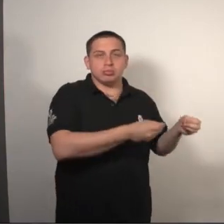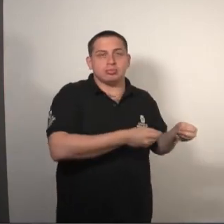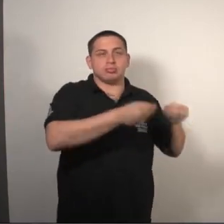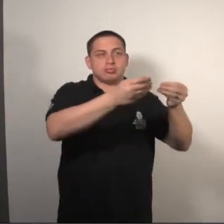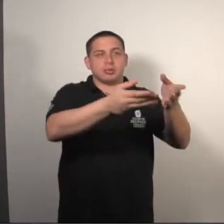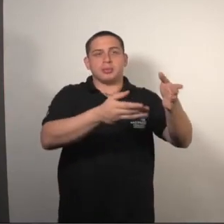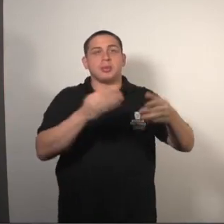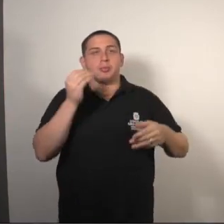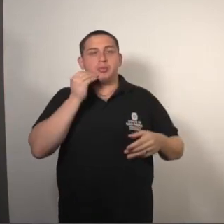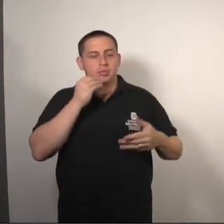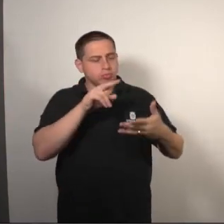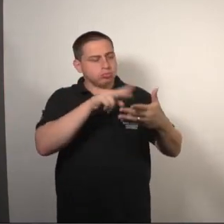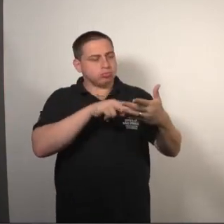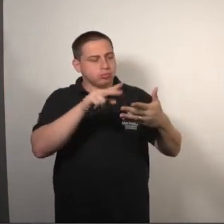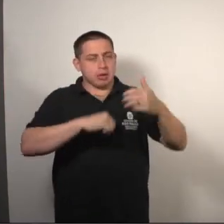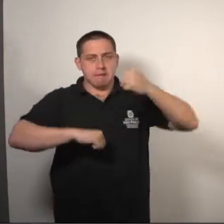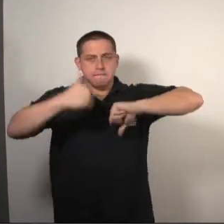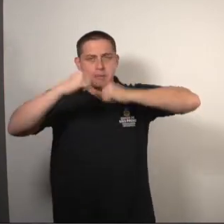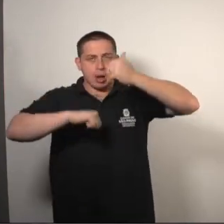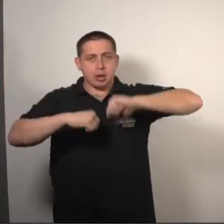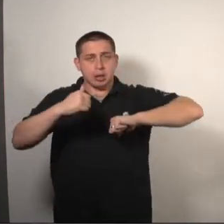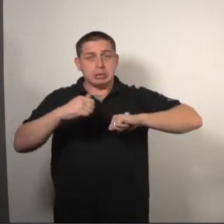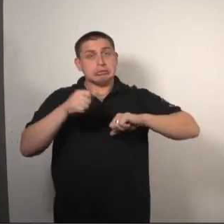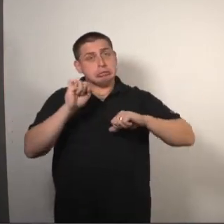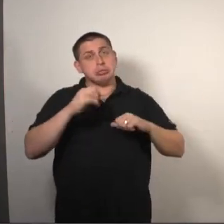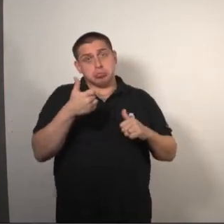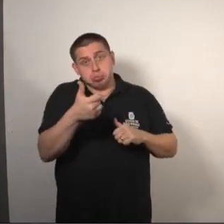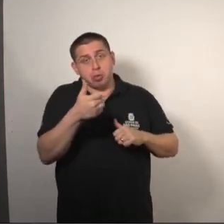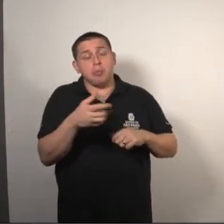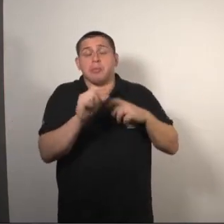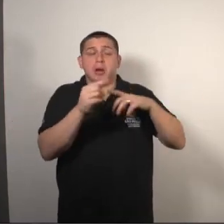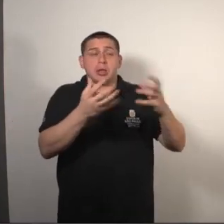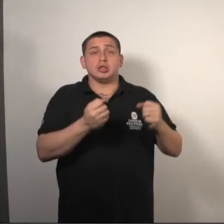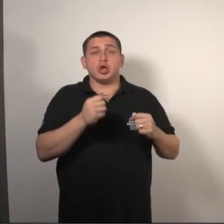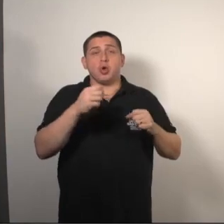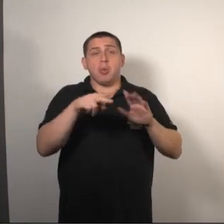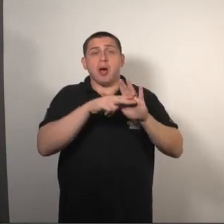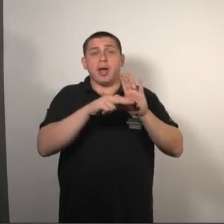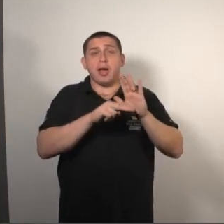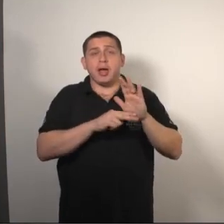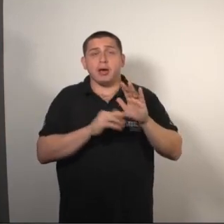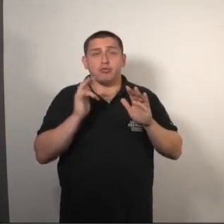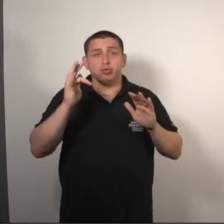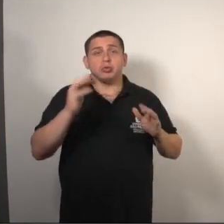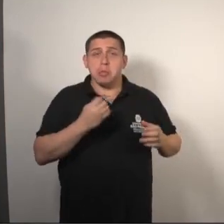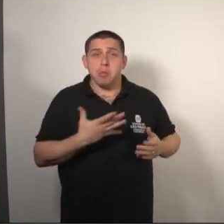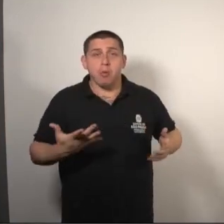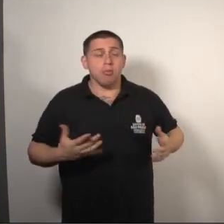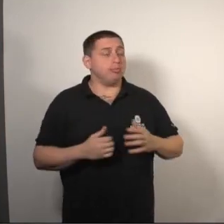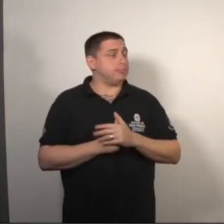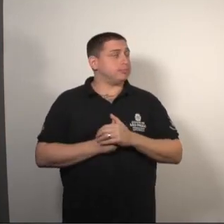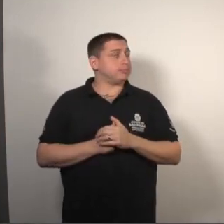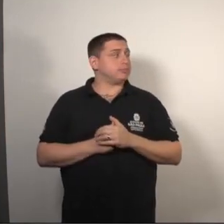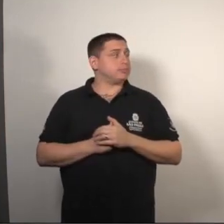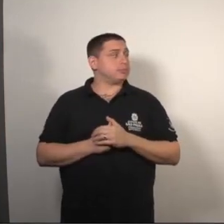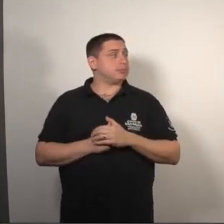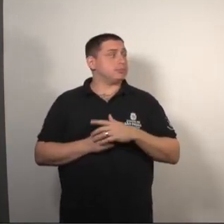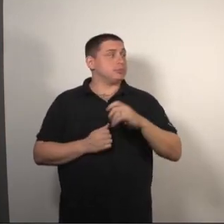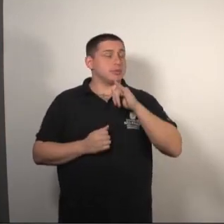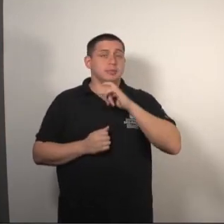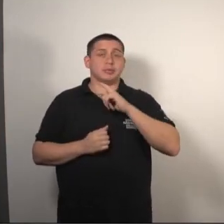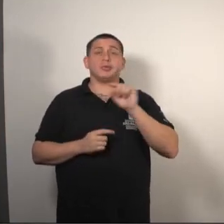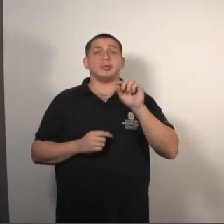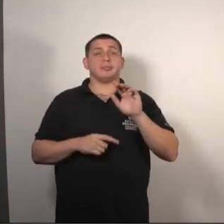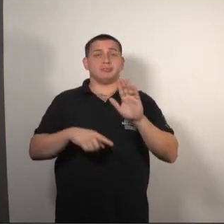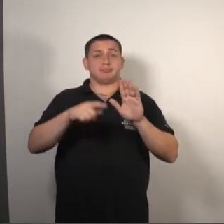né? Então, eles estão discutindo, isso vai virar uma norma. Isso gerou também essa série, como a gente falou, né? Existe um roteiro. O